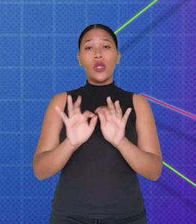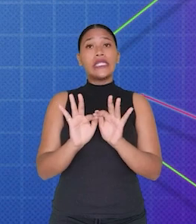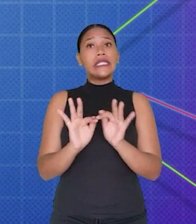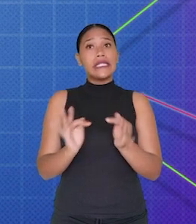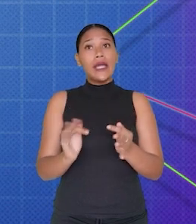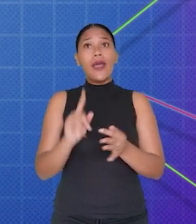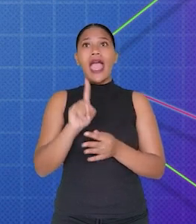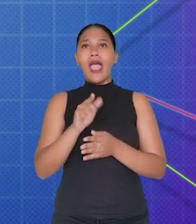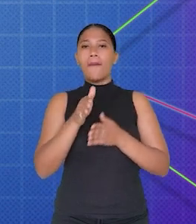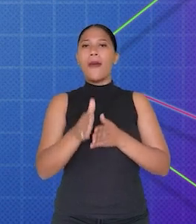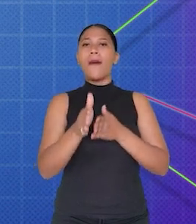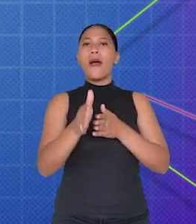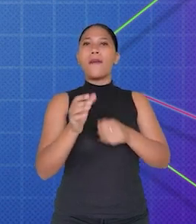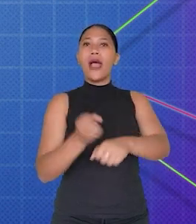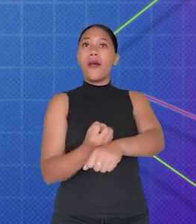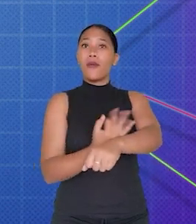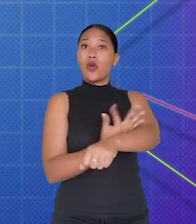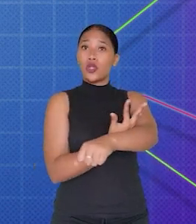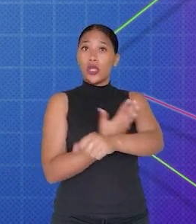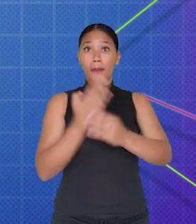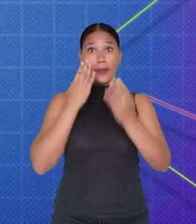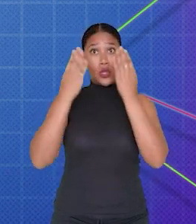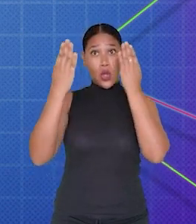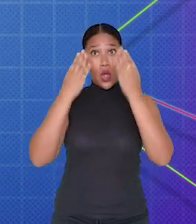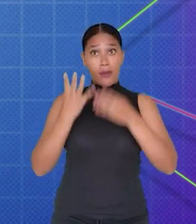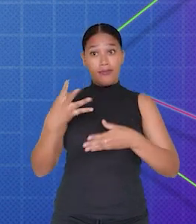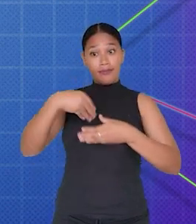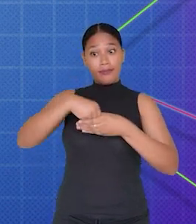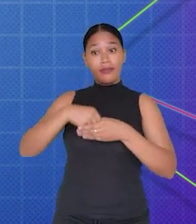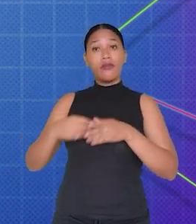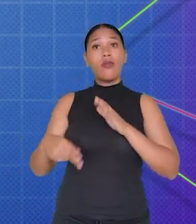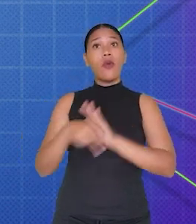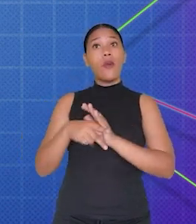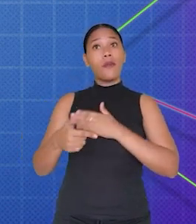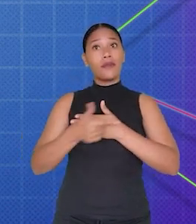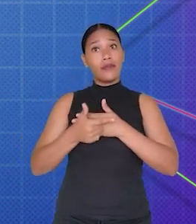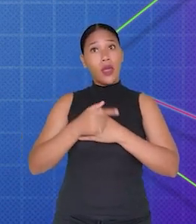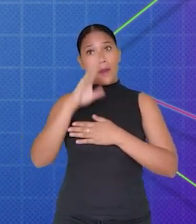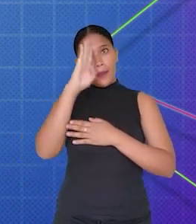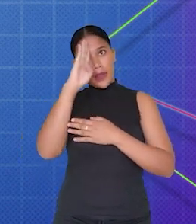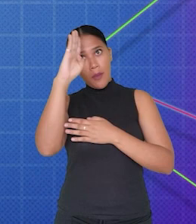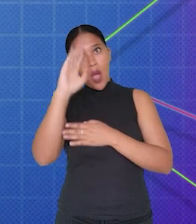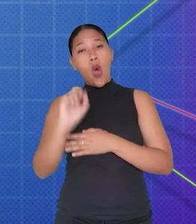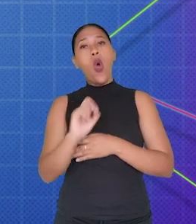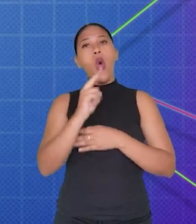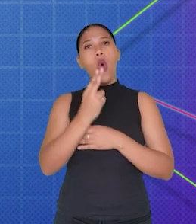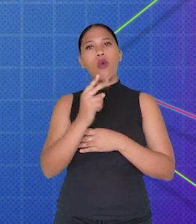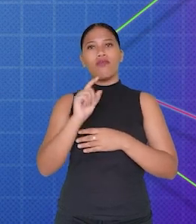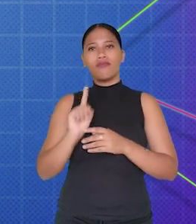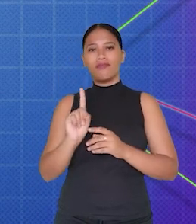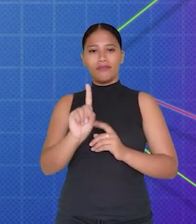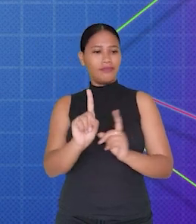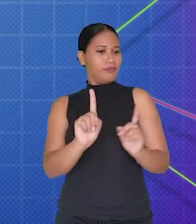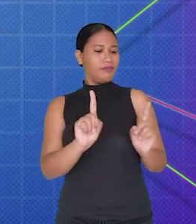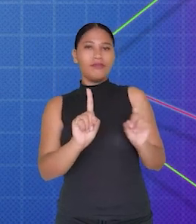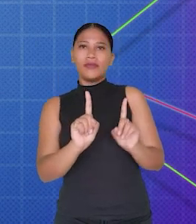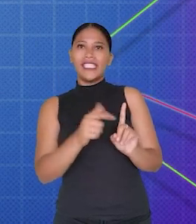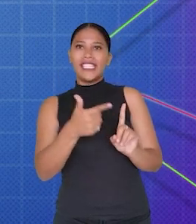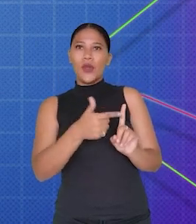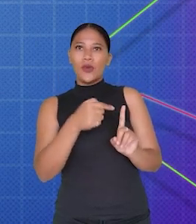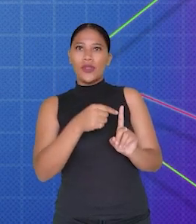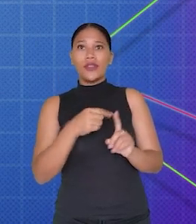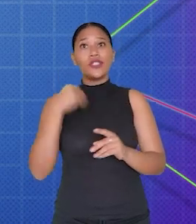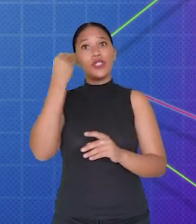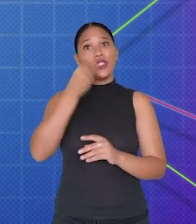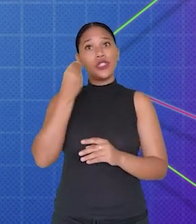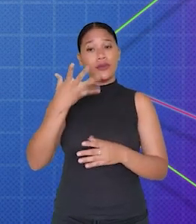termos simples, é a jornada emocional e psicológica que o personagem principal ou secundário experimenta ao longo da história